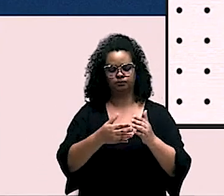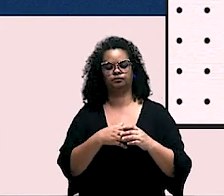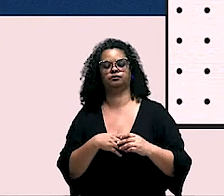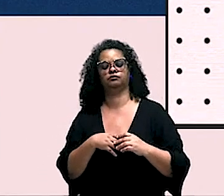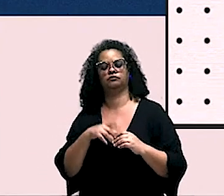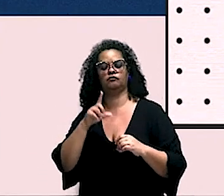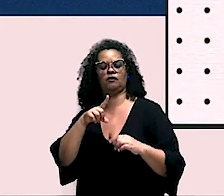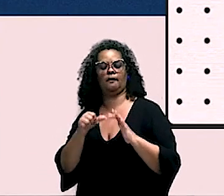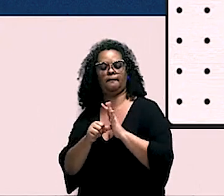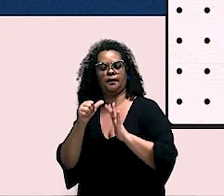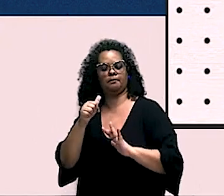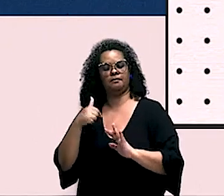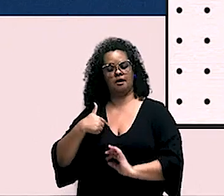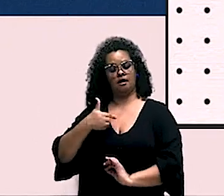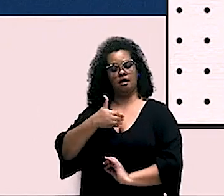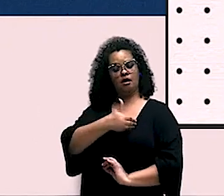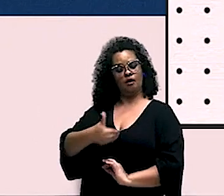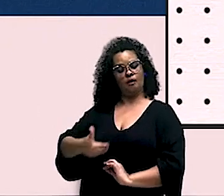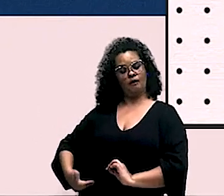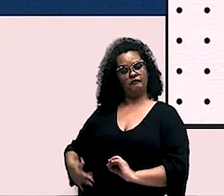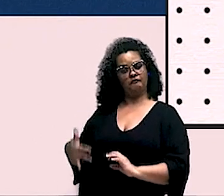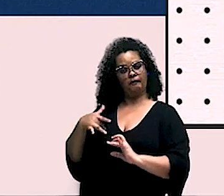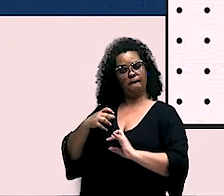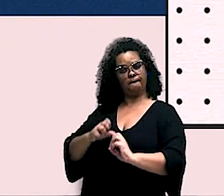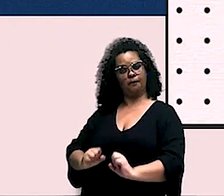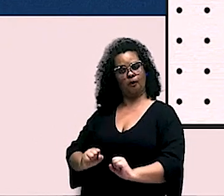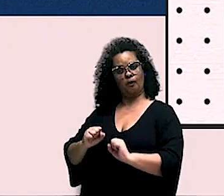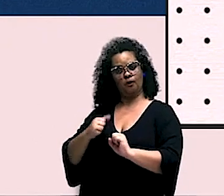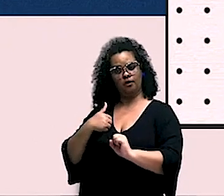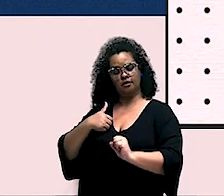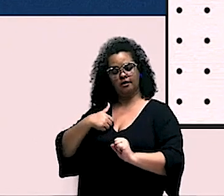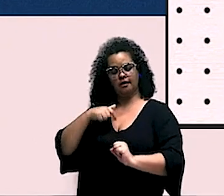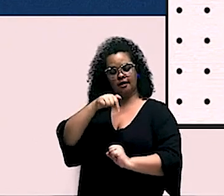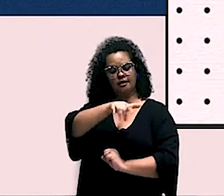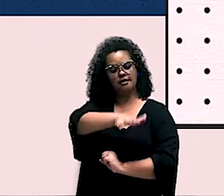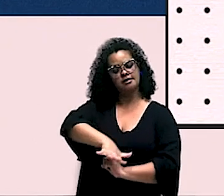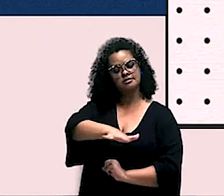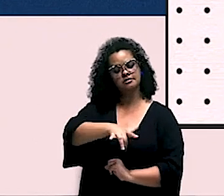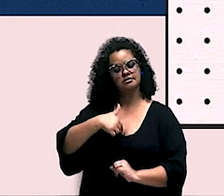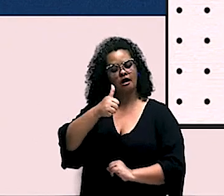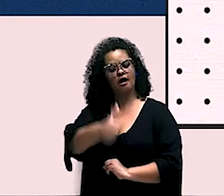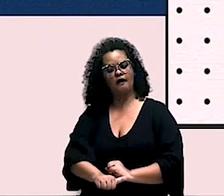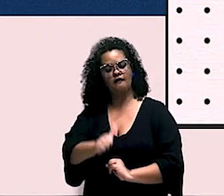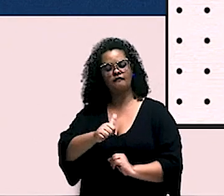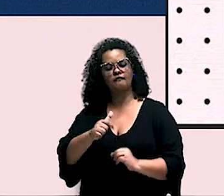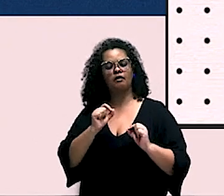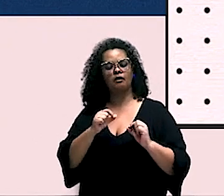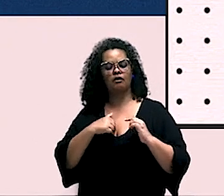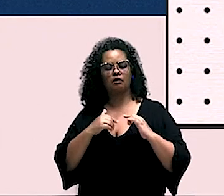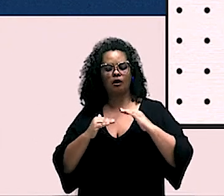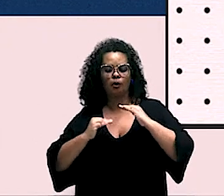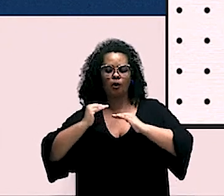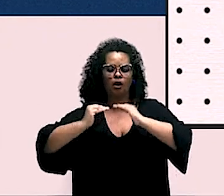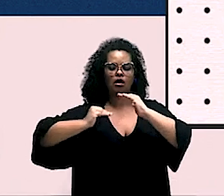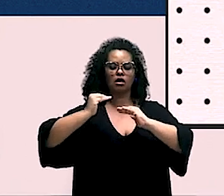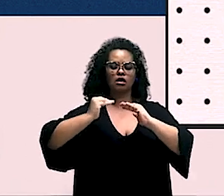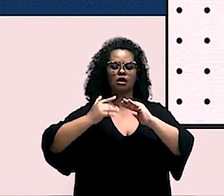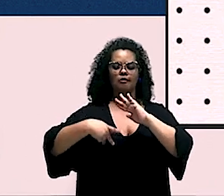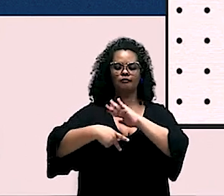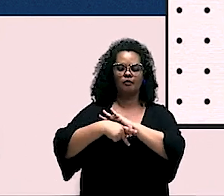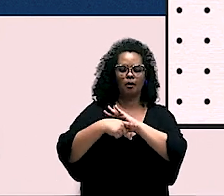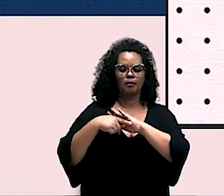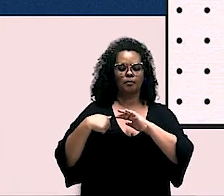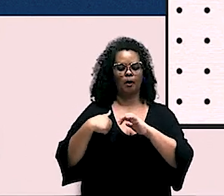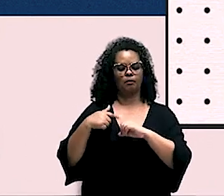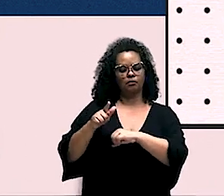da governança municipal, ou seja, nessa dimensão nós procuramos avaliar o nível de maturidade da gestão